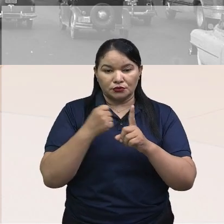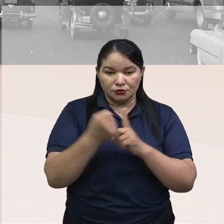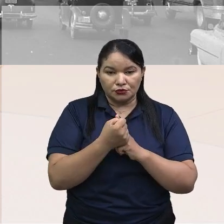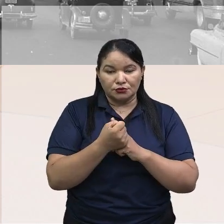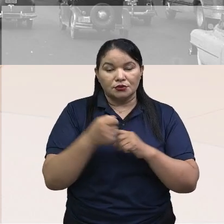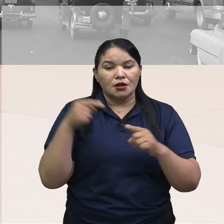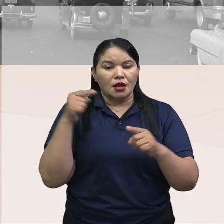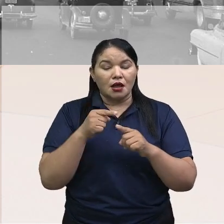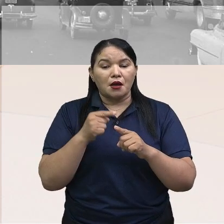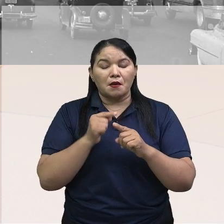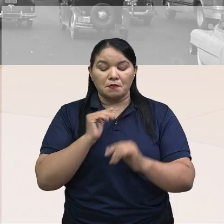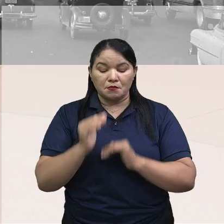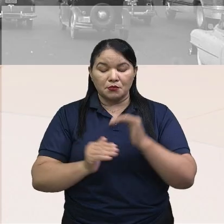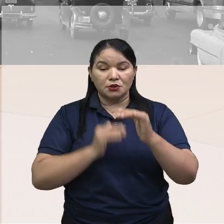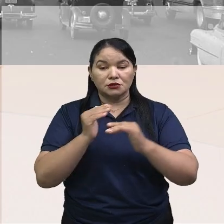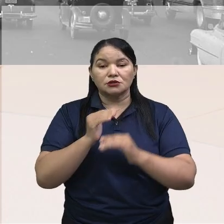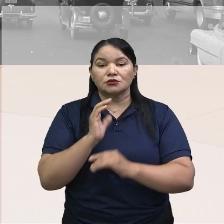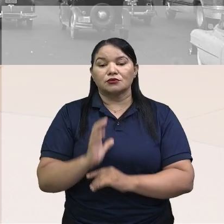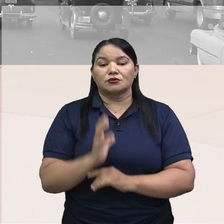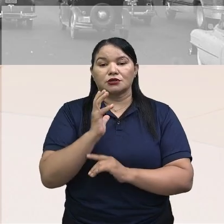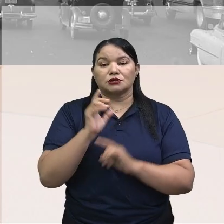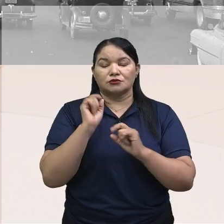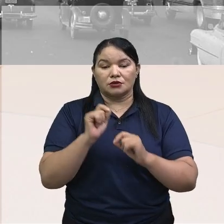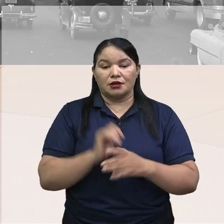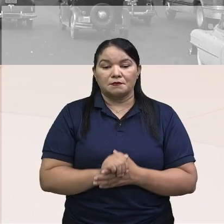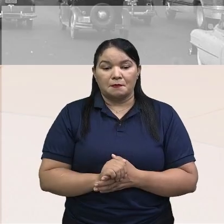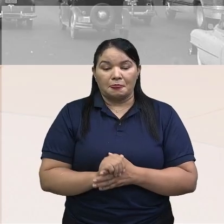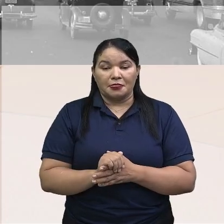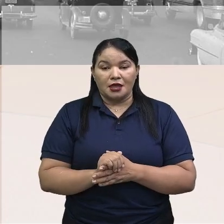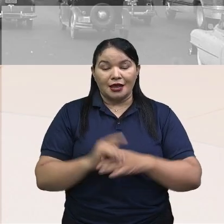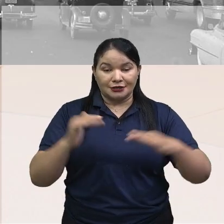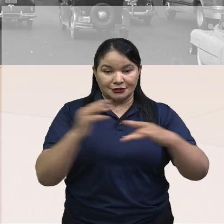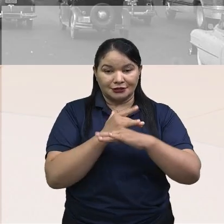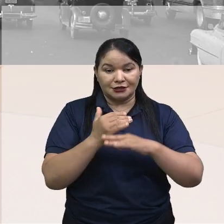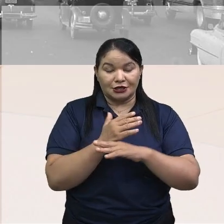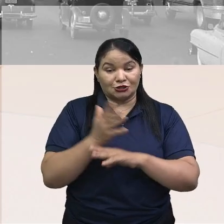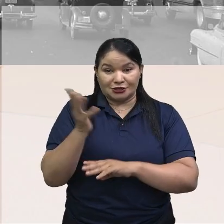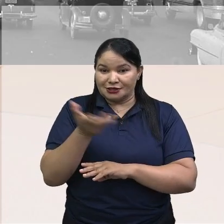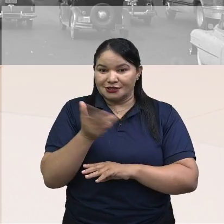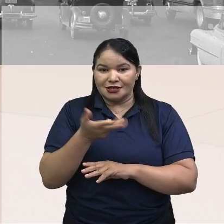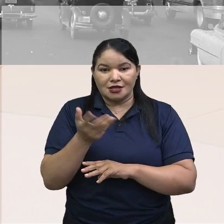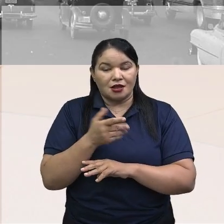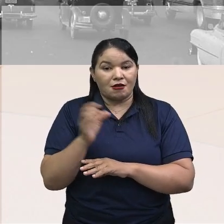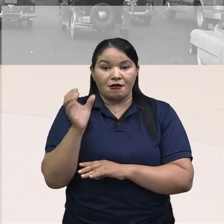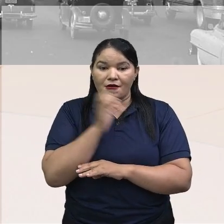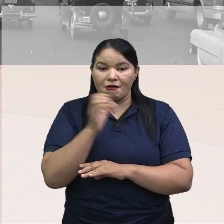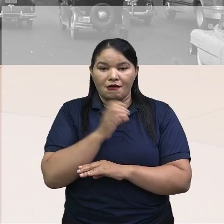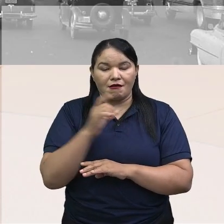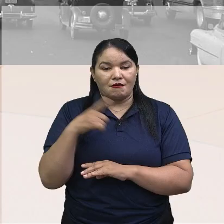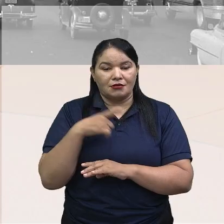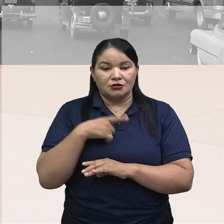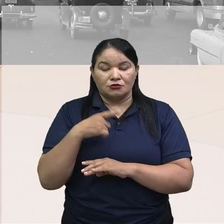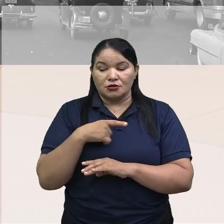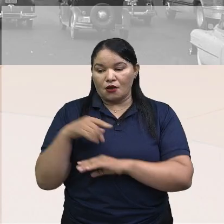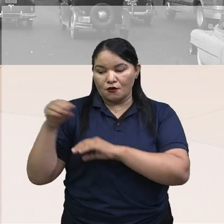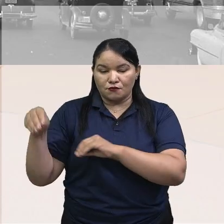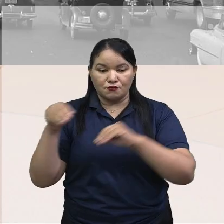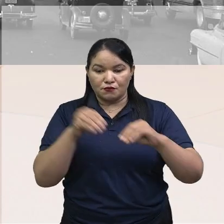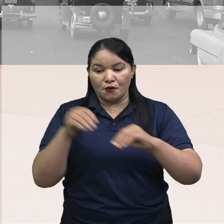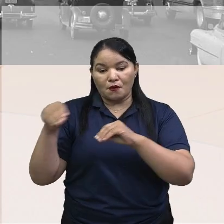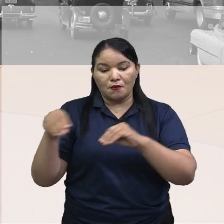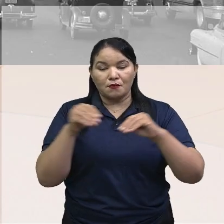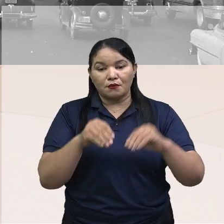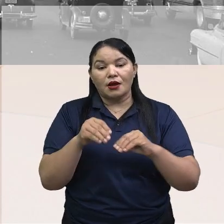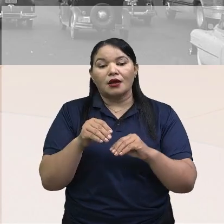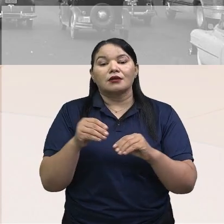que por conta dessa aceleração, ele vai trazer transtornos. E um deles, a gente vai tratar